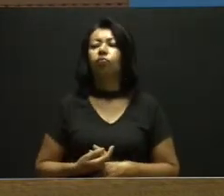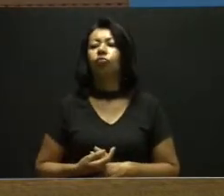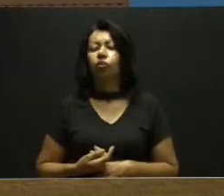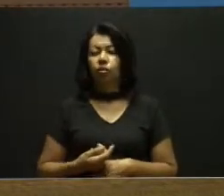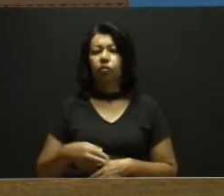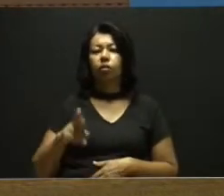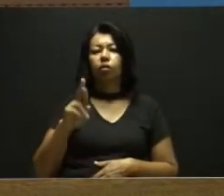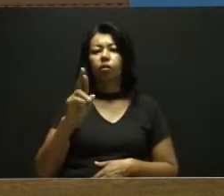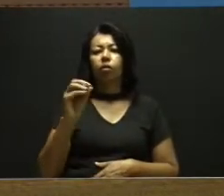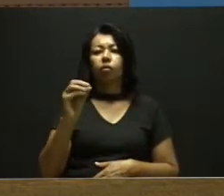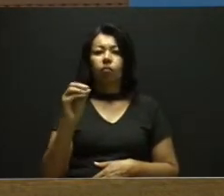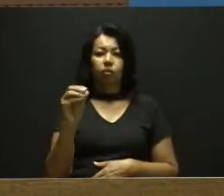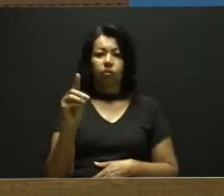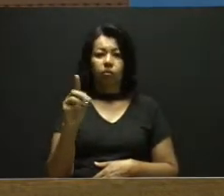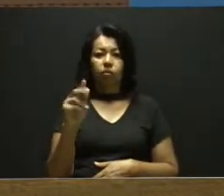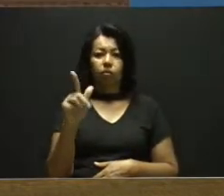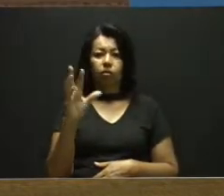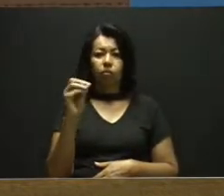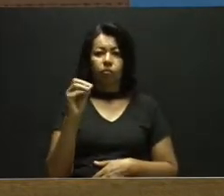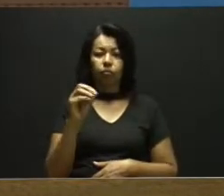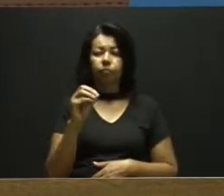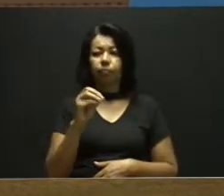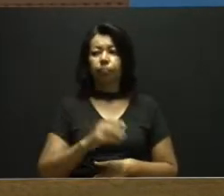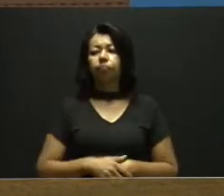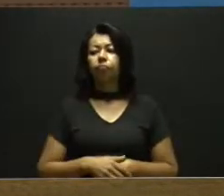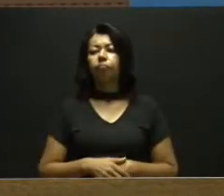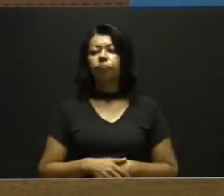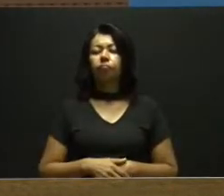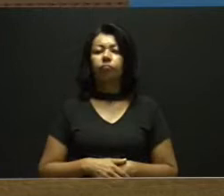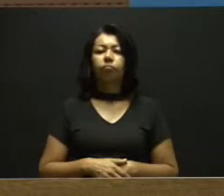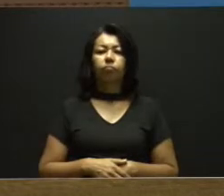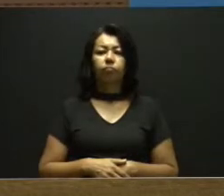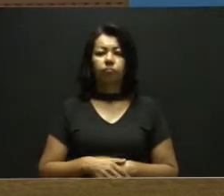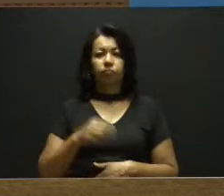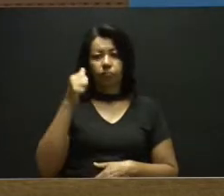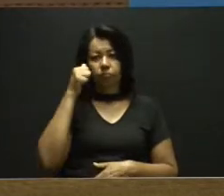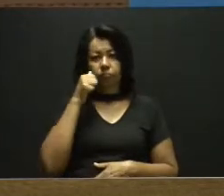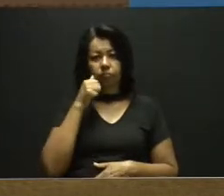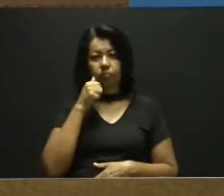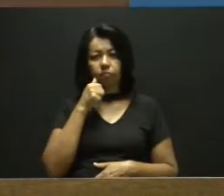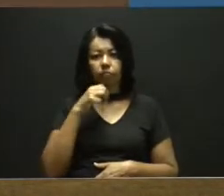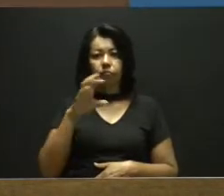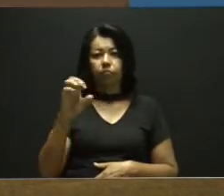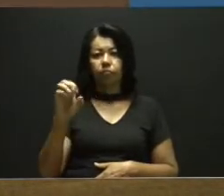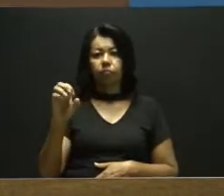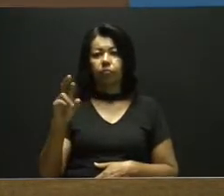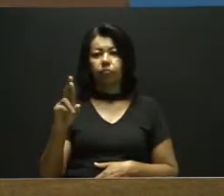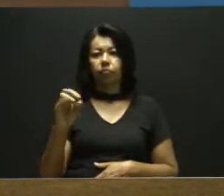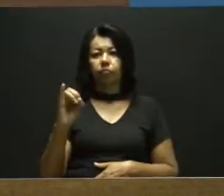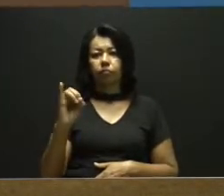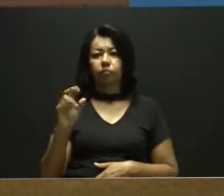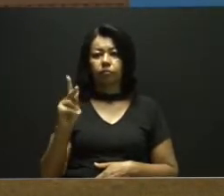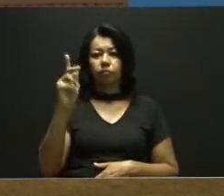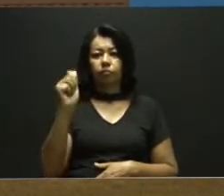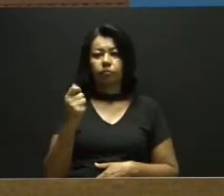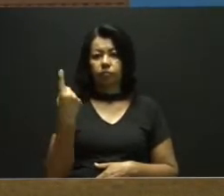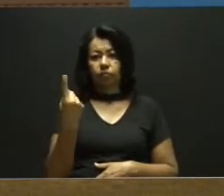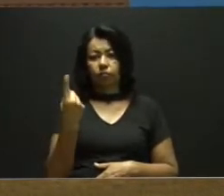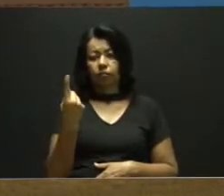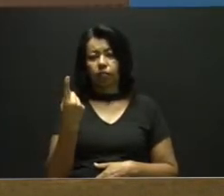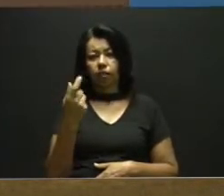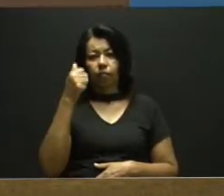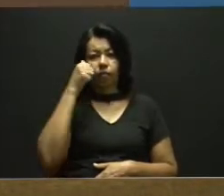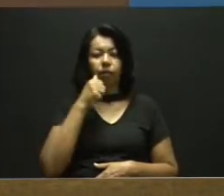rodrigo alemão ea senhora érica verçosa única mulher que